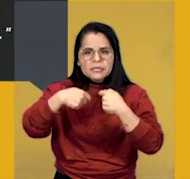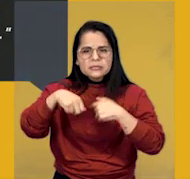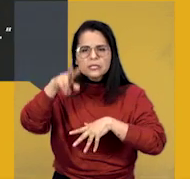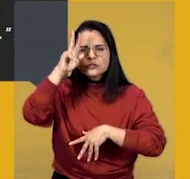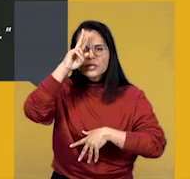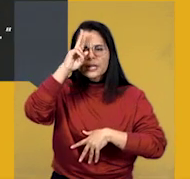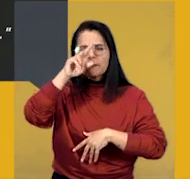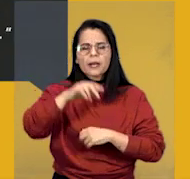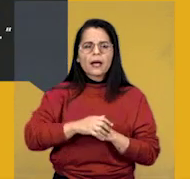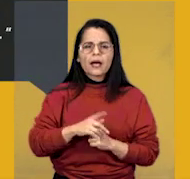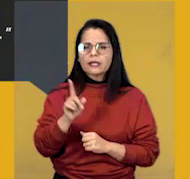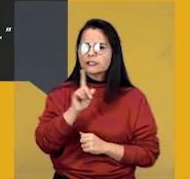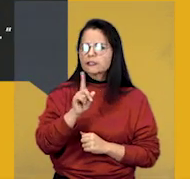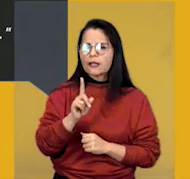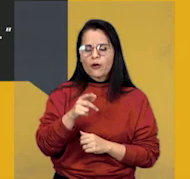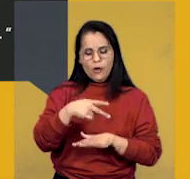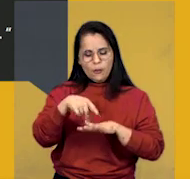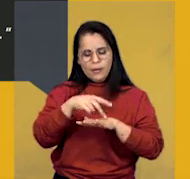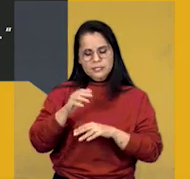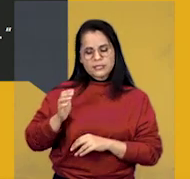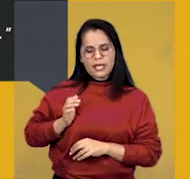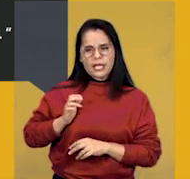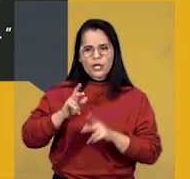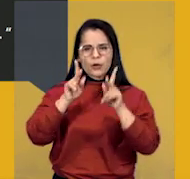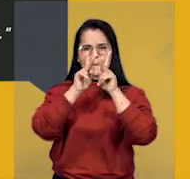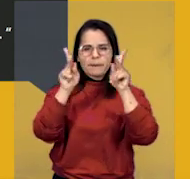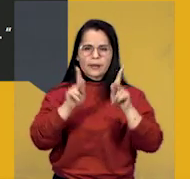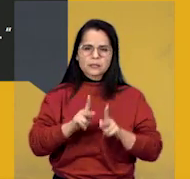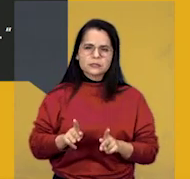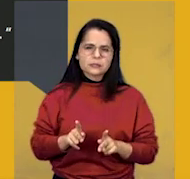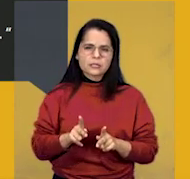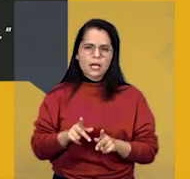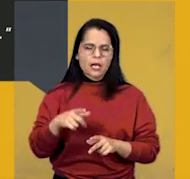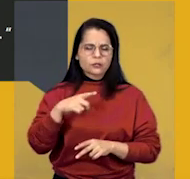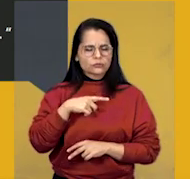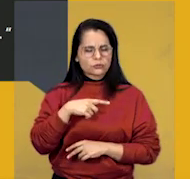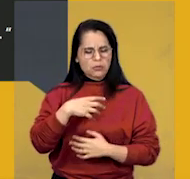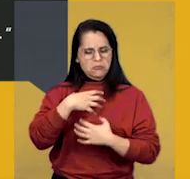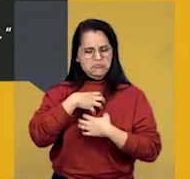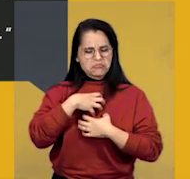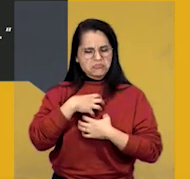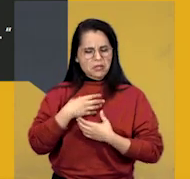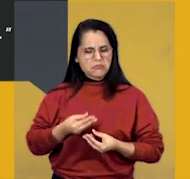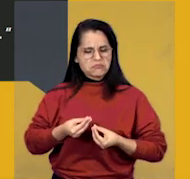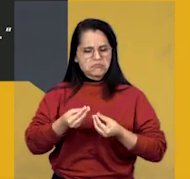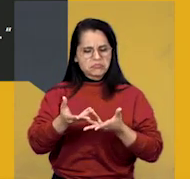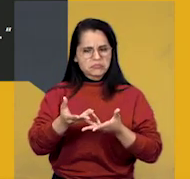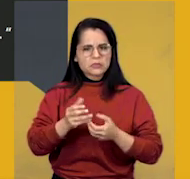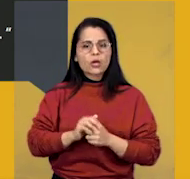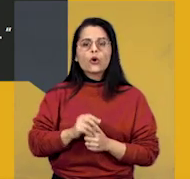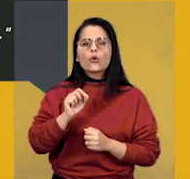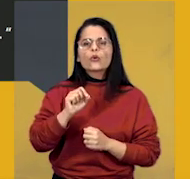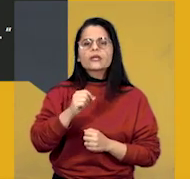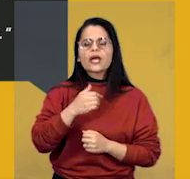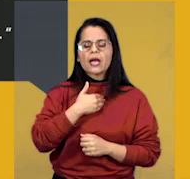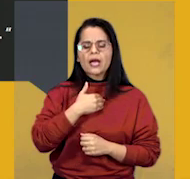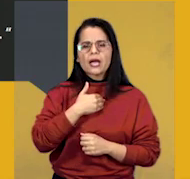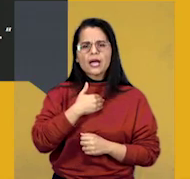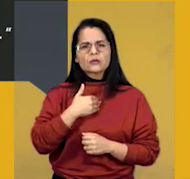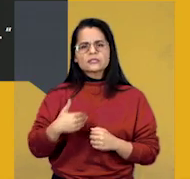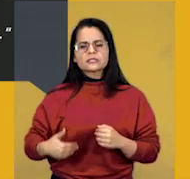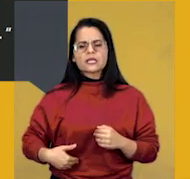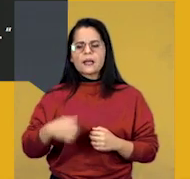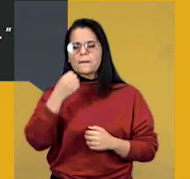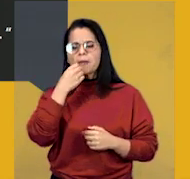não estamos em um país rico, pacífico e com um estado de bem-estar generoso. O que é um estado de bem-estar